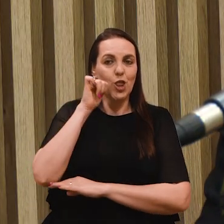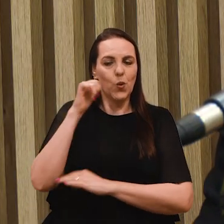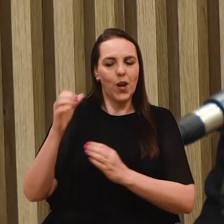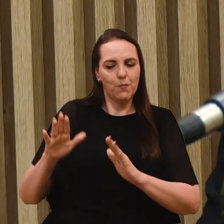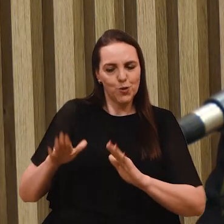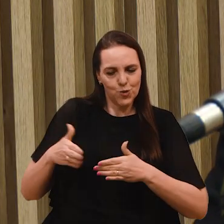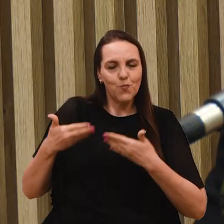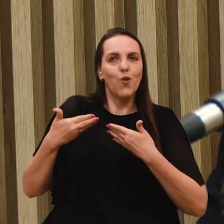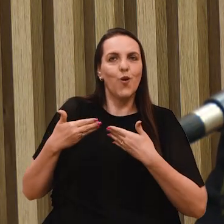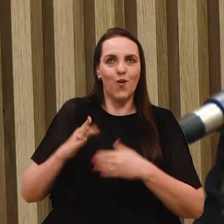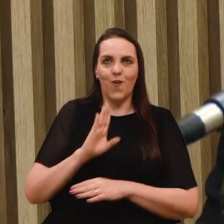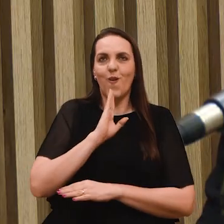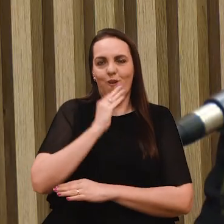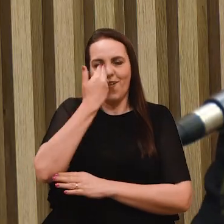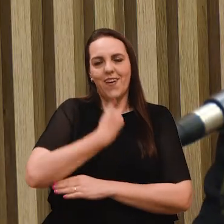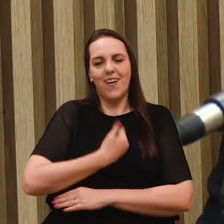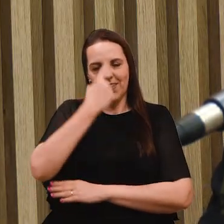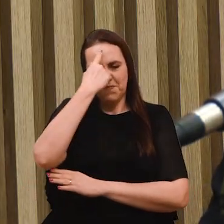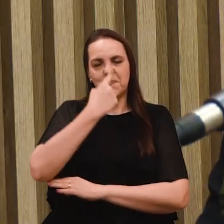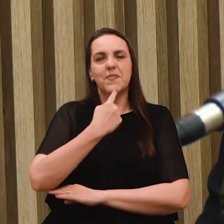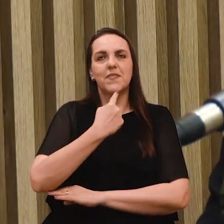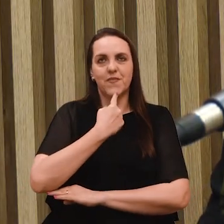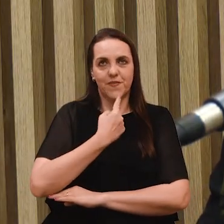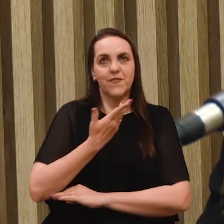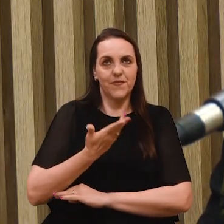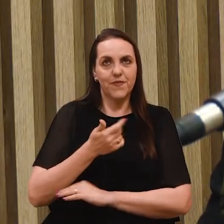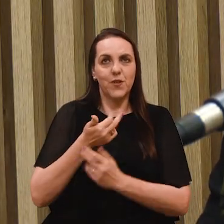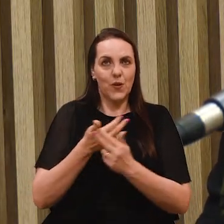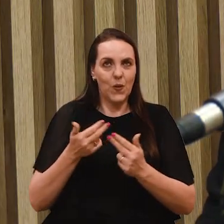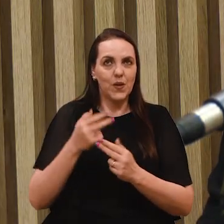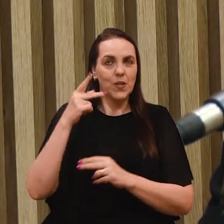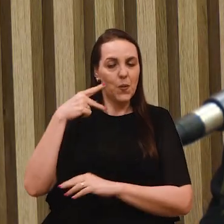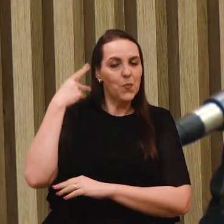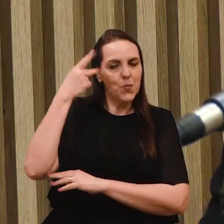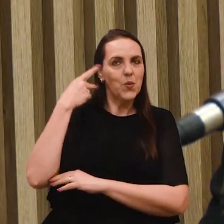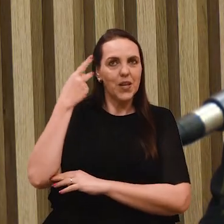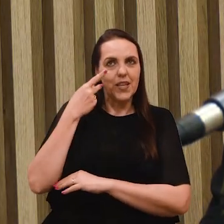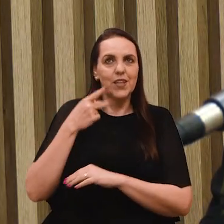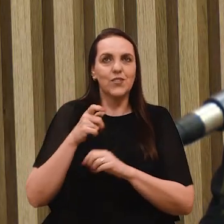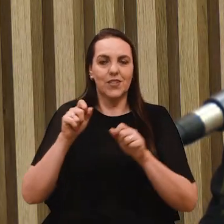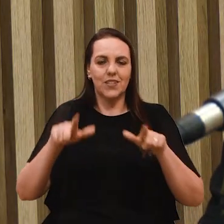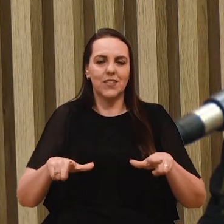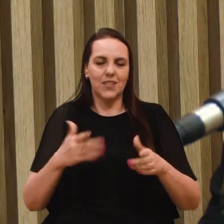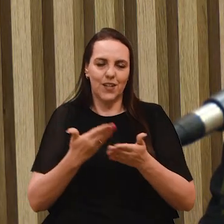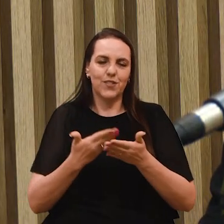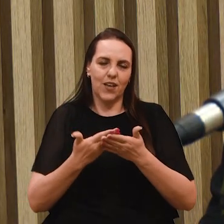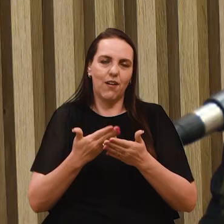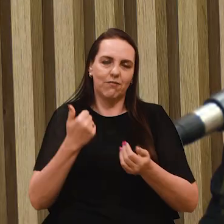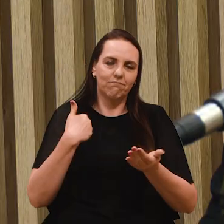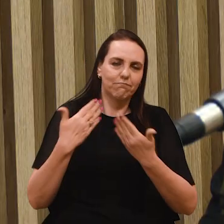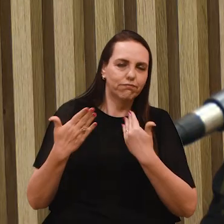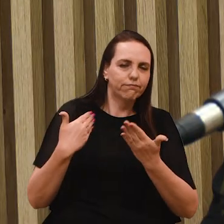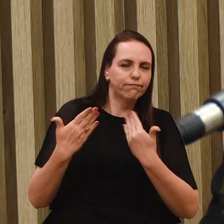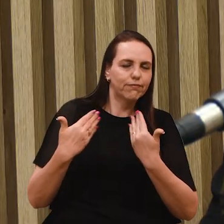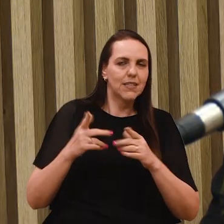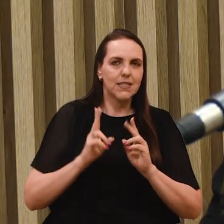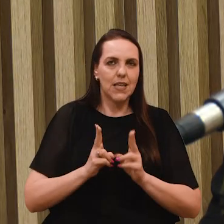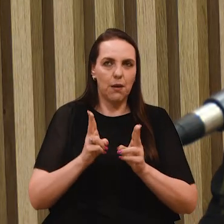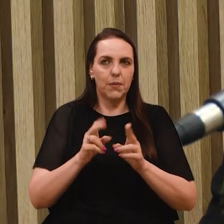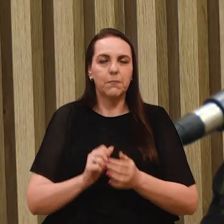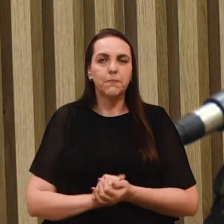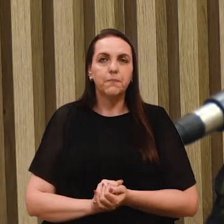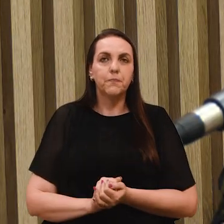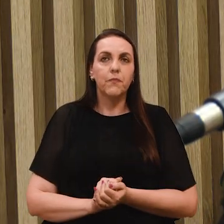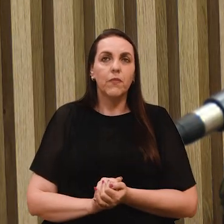me conhecer, assim, por perfil, de tratar a questão política na sala de aula com frequência. E aí, então,